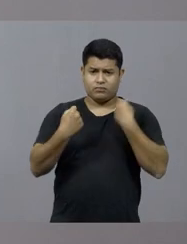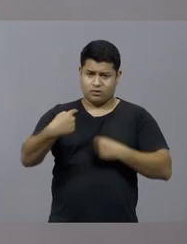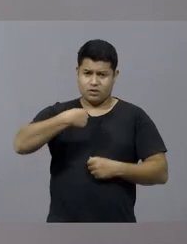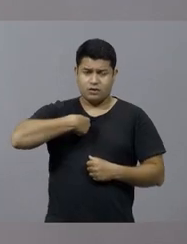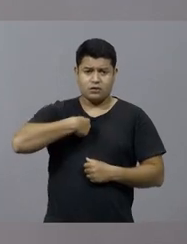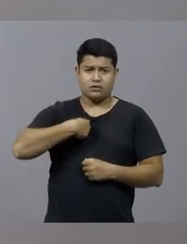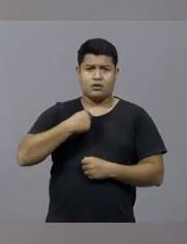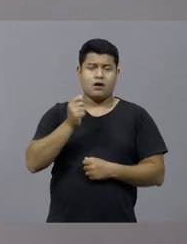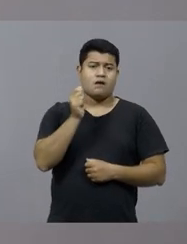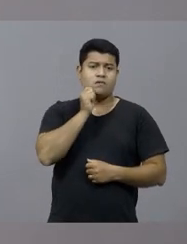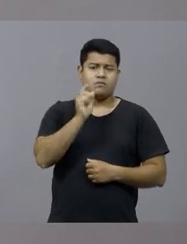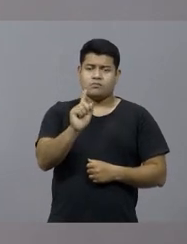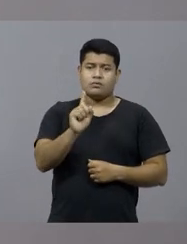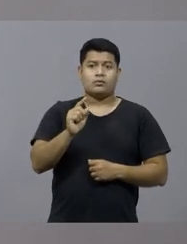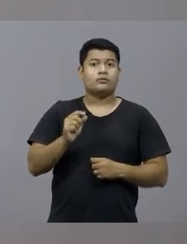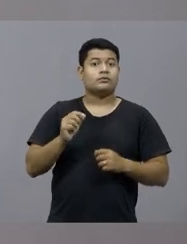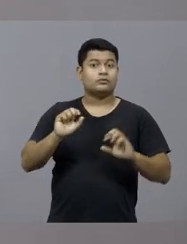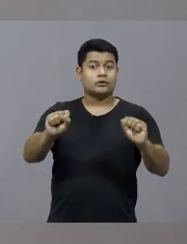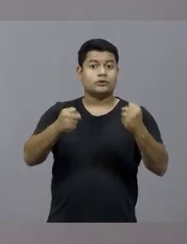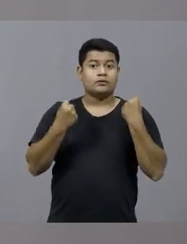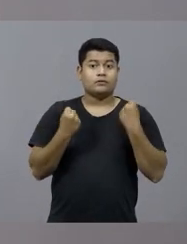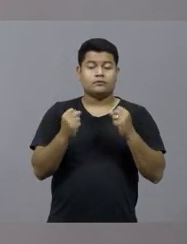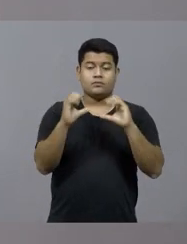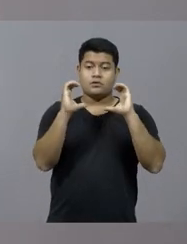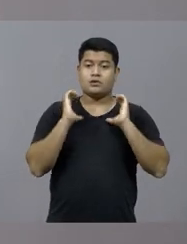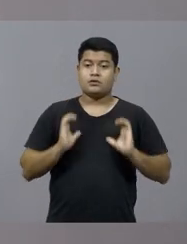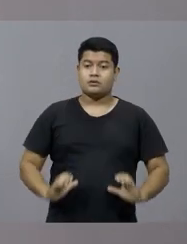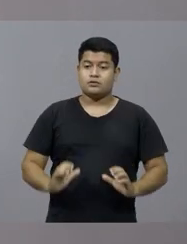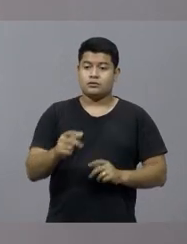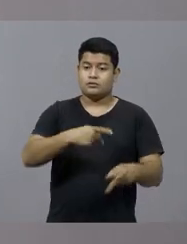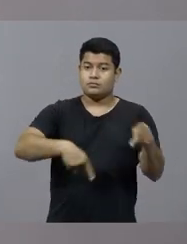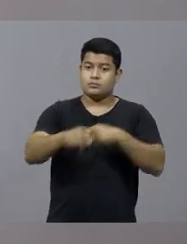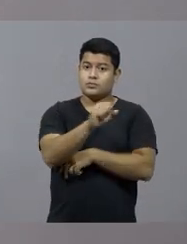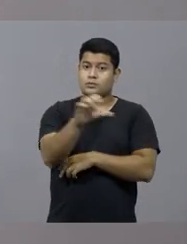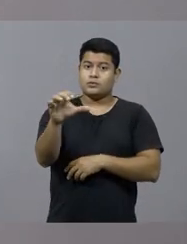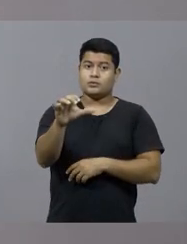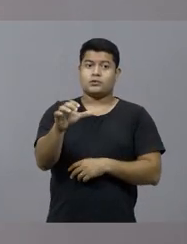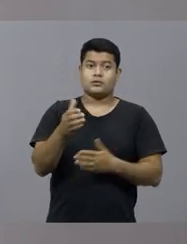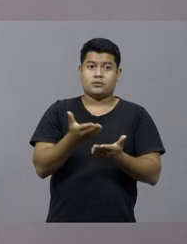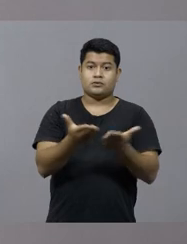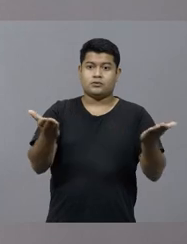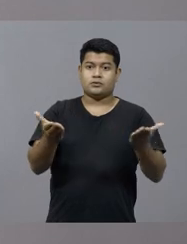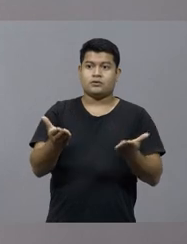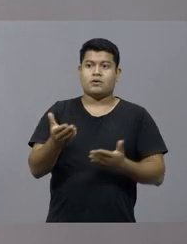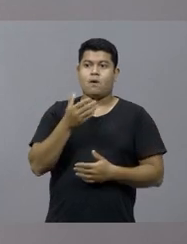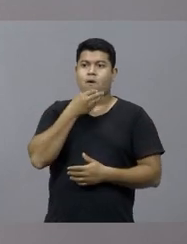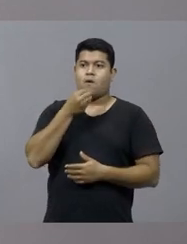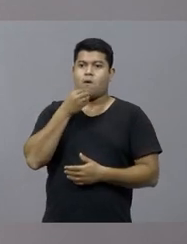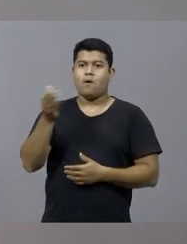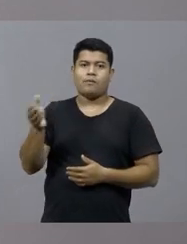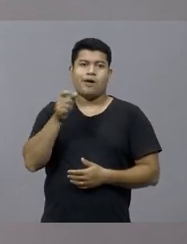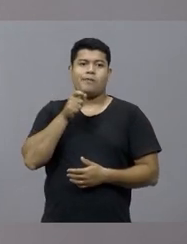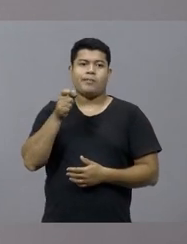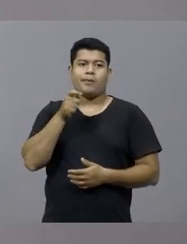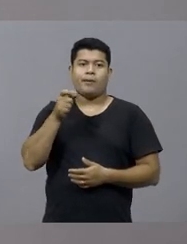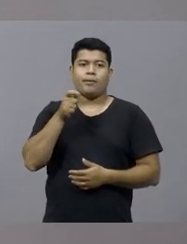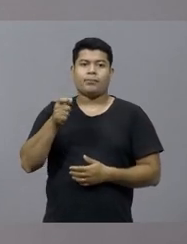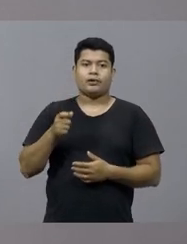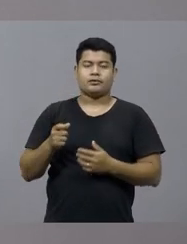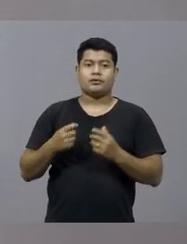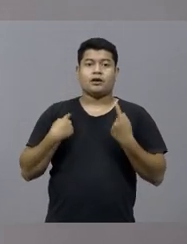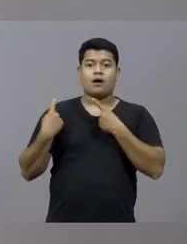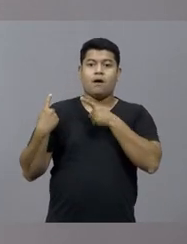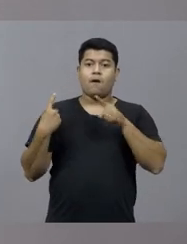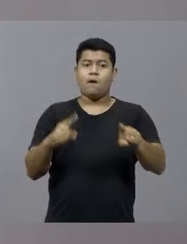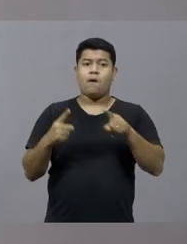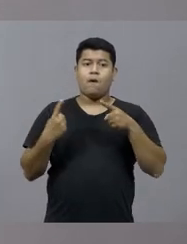do cidadão catarinense, do Estado catarinense, que aí, por esse jornalista, foi acusado de ser um Estado